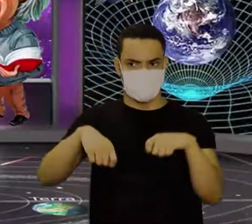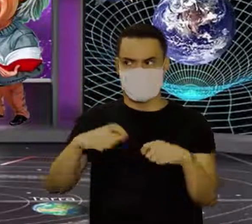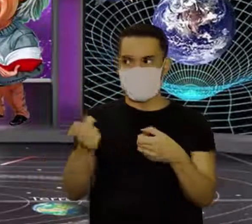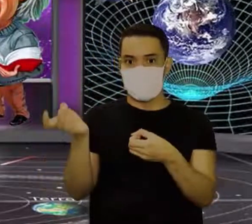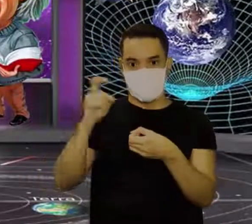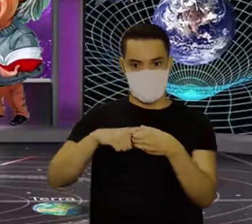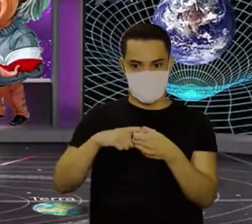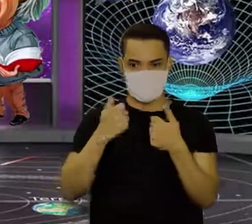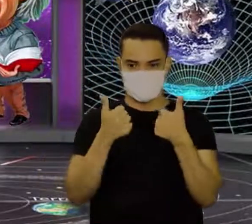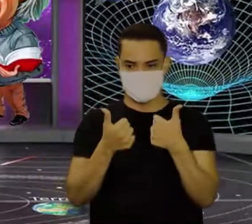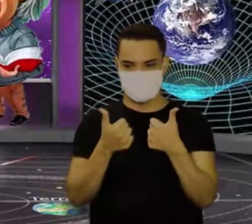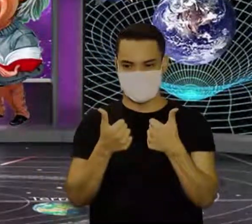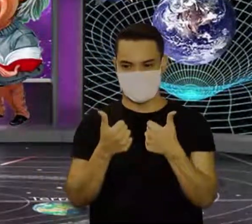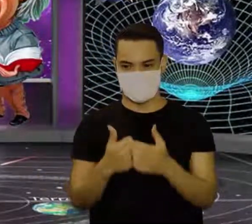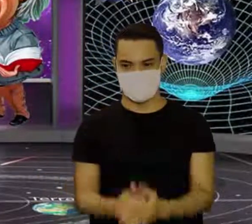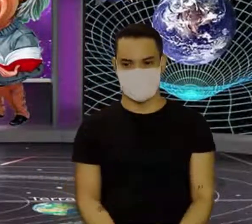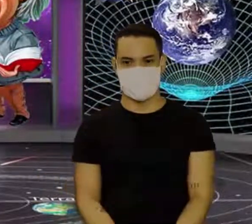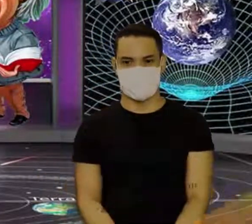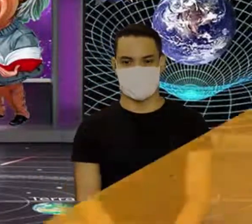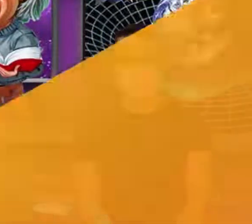Já já a gente volta.